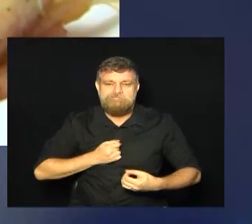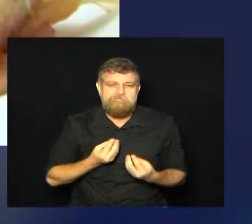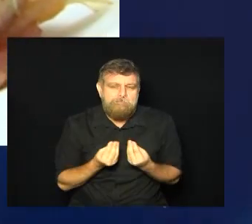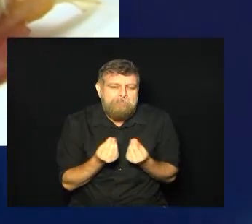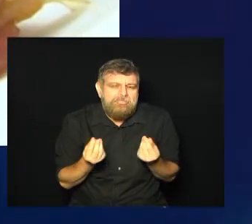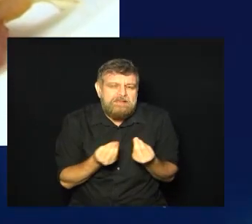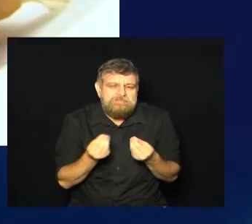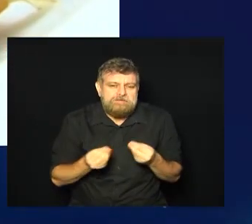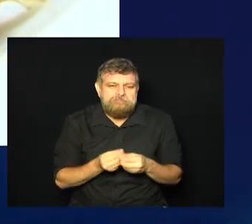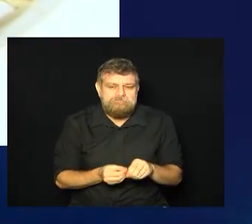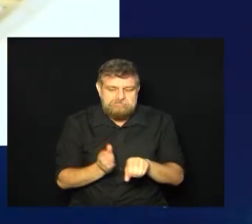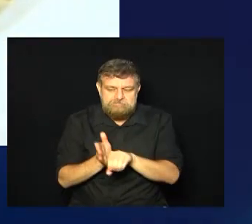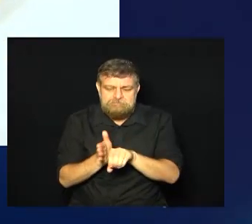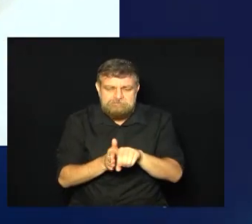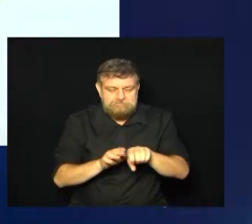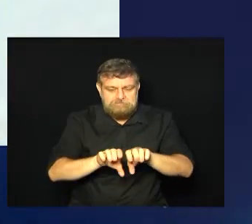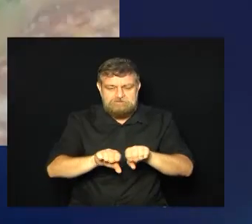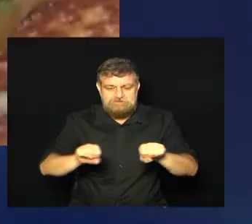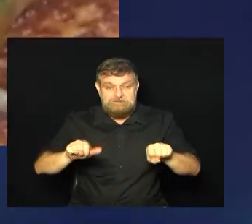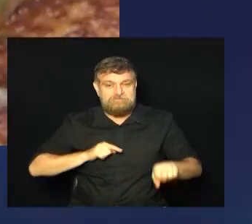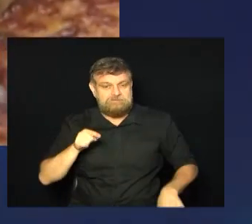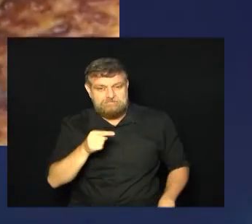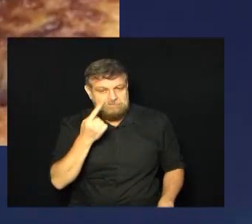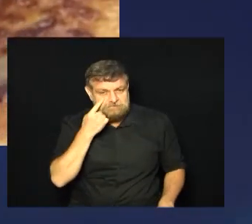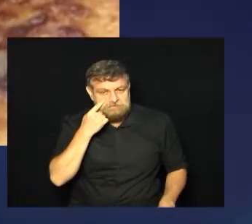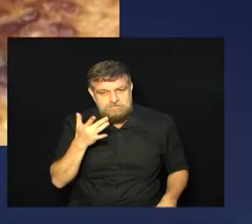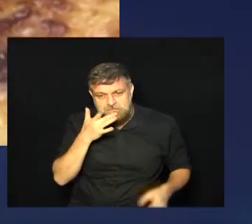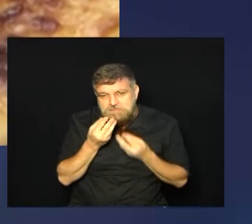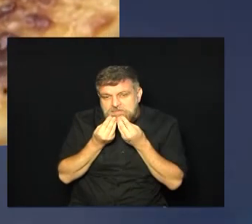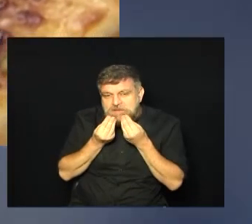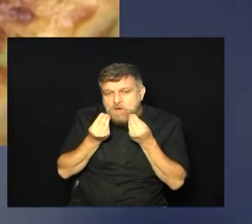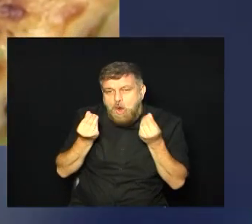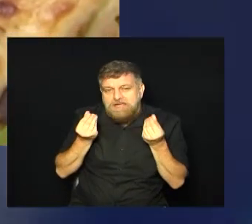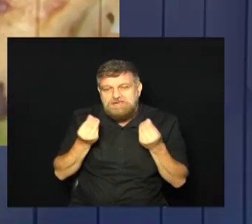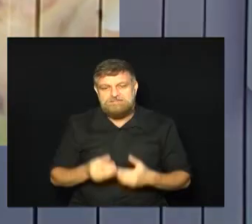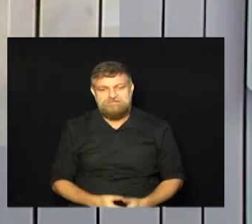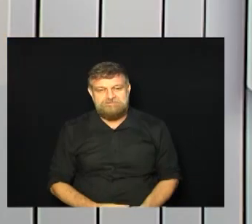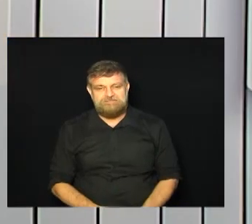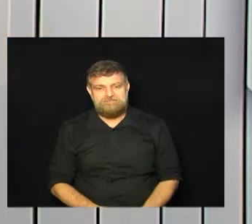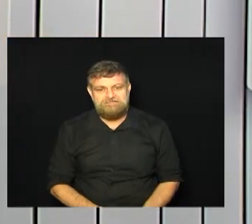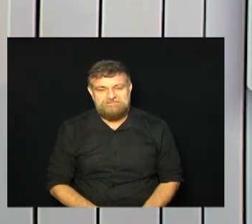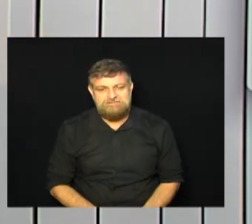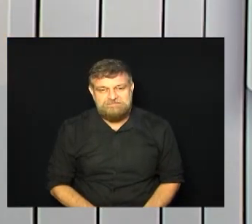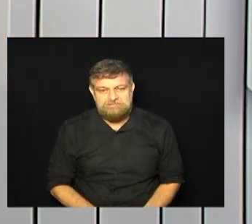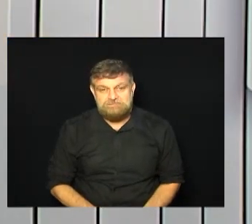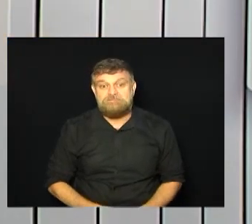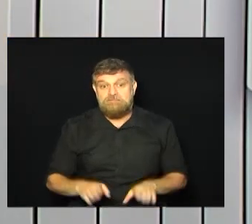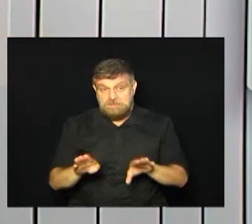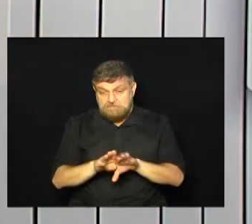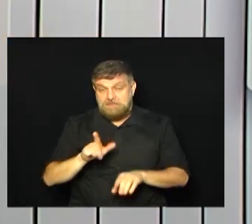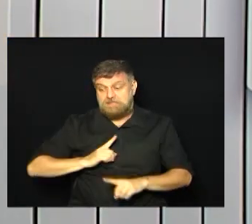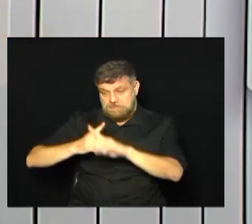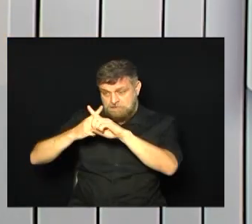Cozinha Fácil. Aprenda a fazer um delicioso nhoque na chapa. E tem